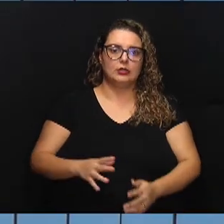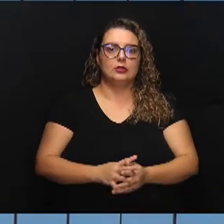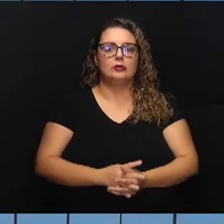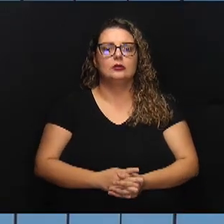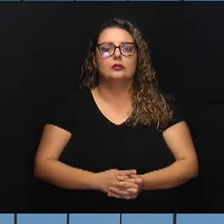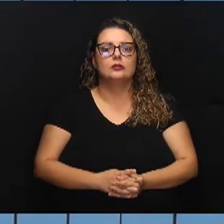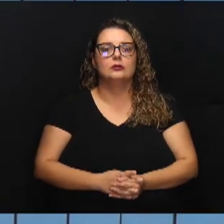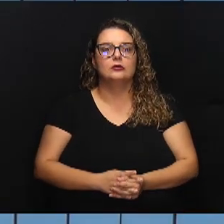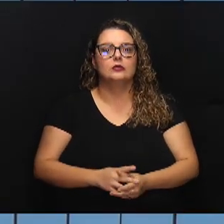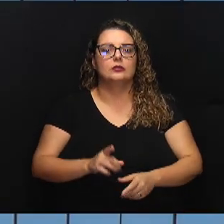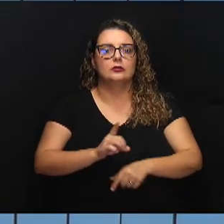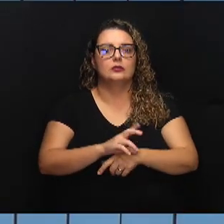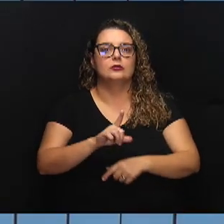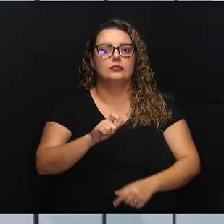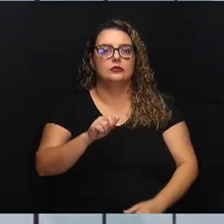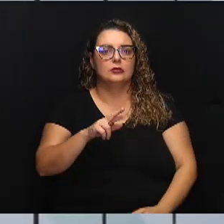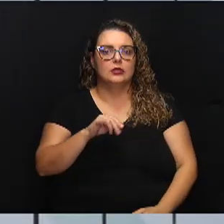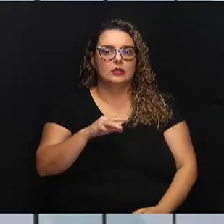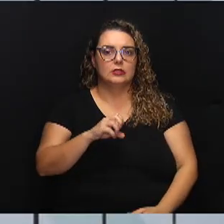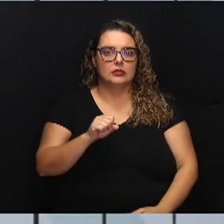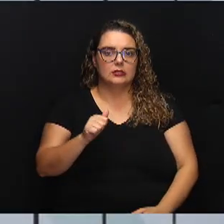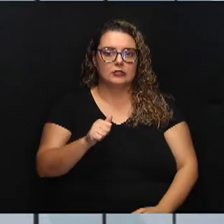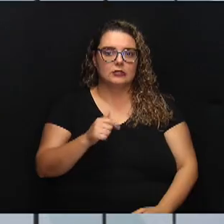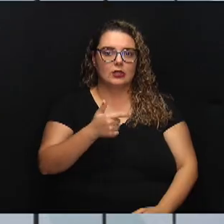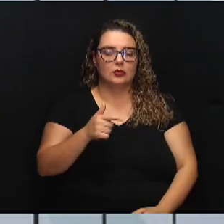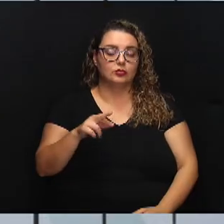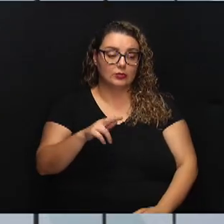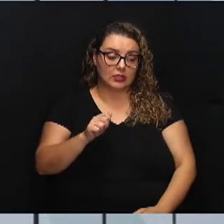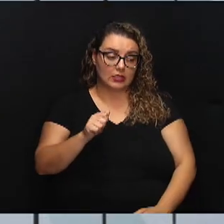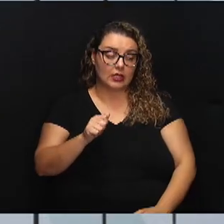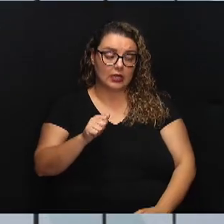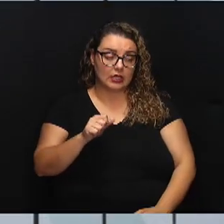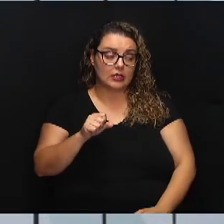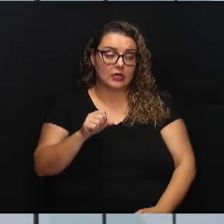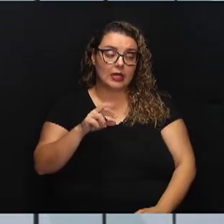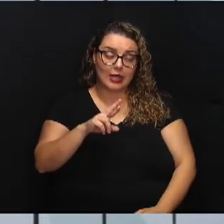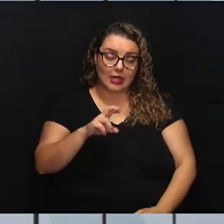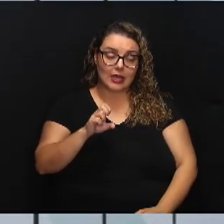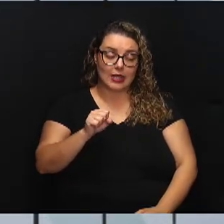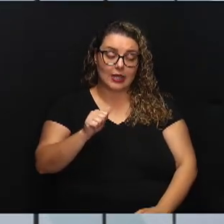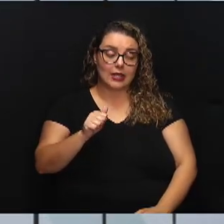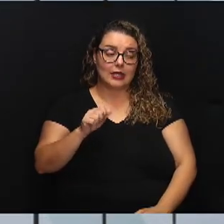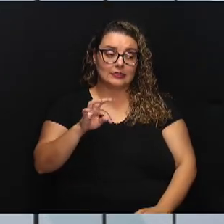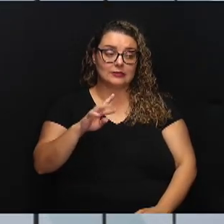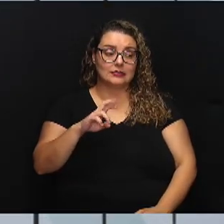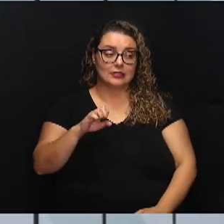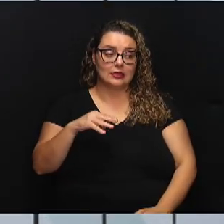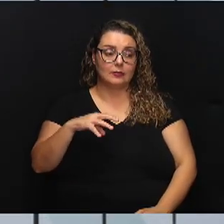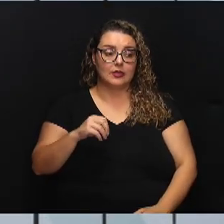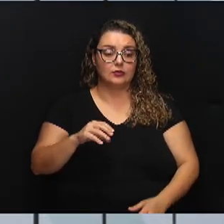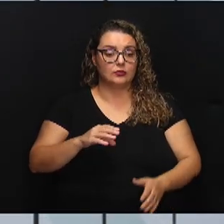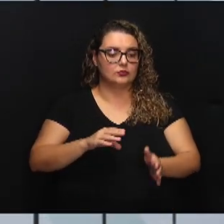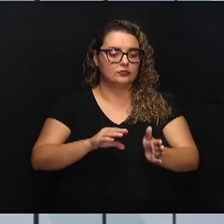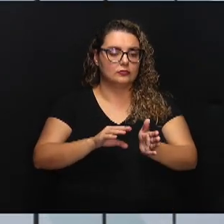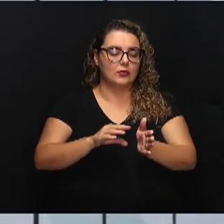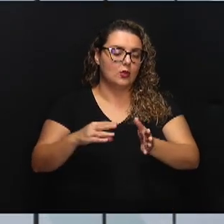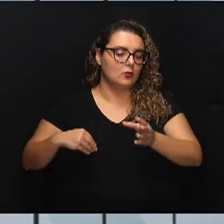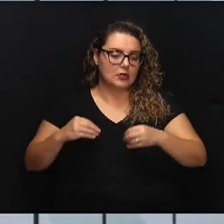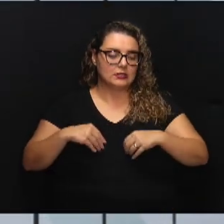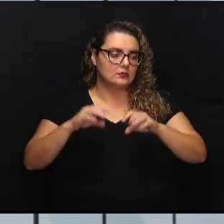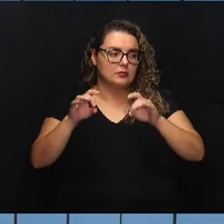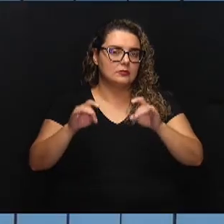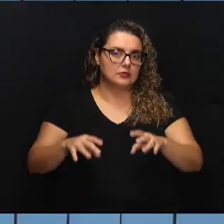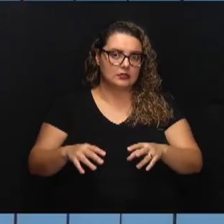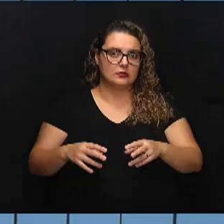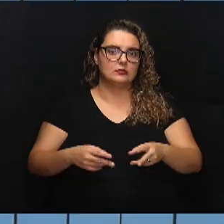Doutora Larissa, você disse, né, que não tem rastreamento, né, um exame específico para detectar esse tipo de câncer. Isso